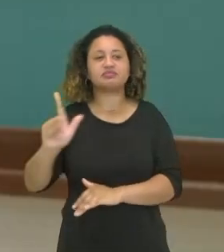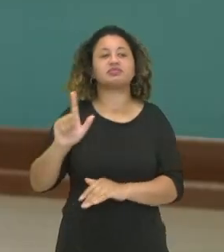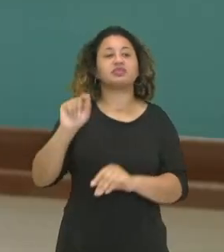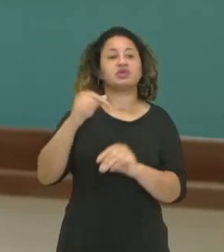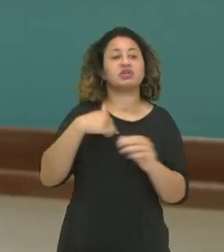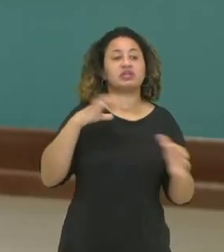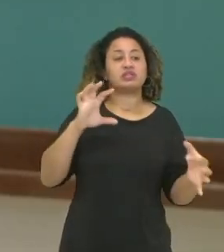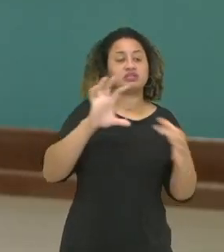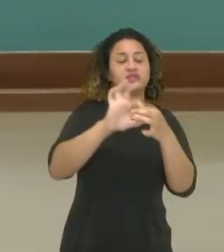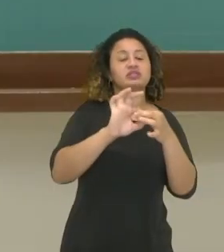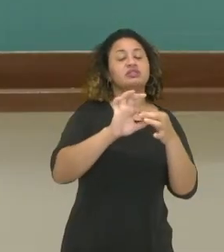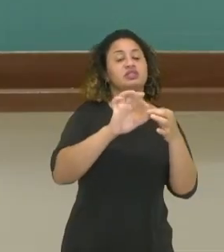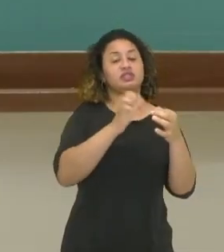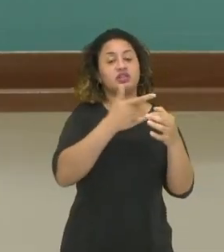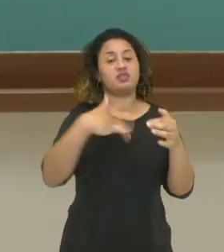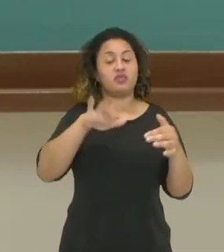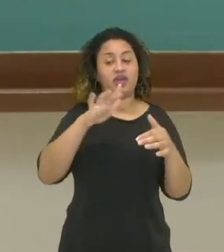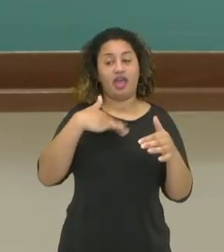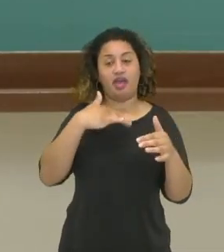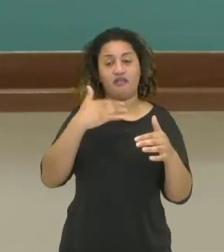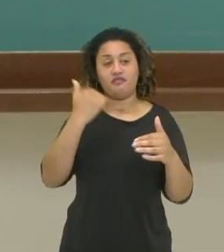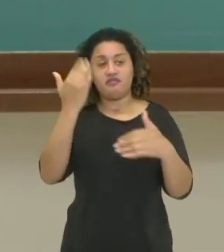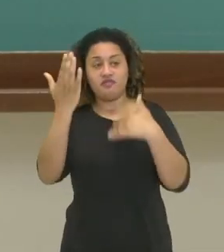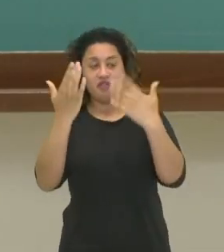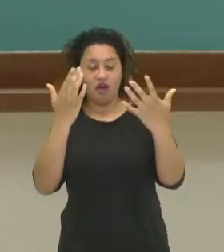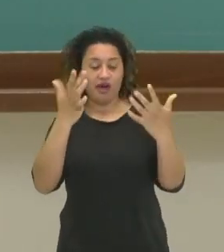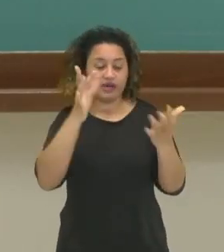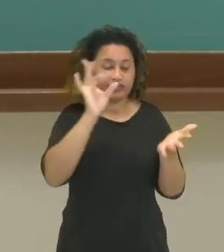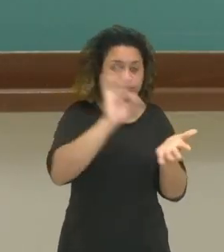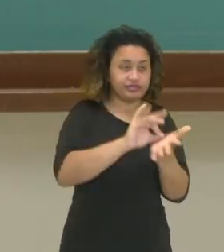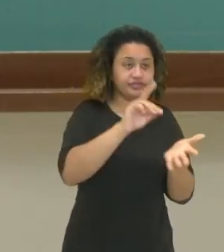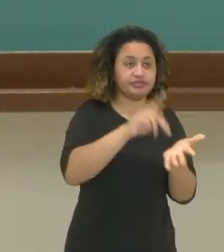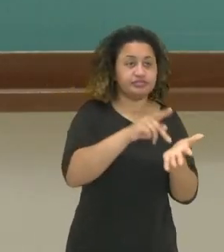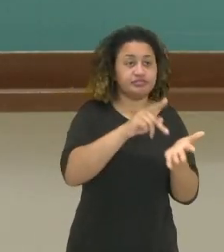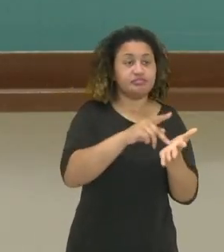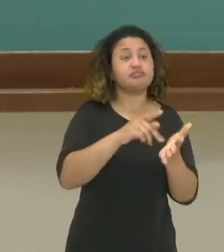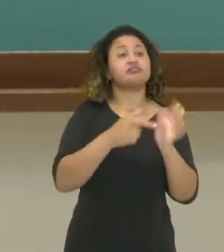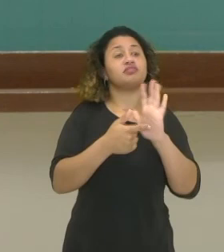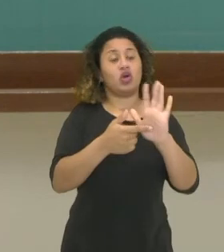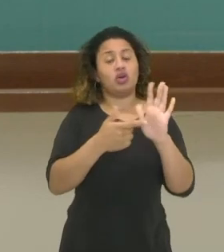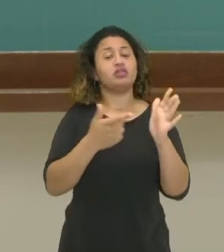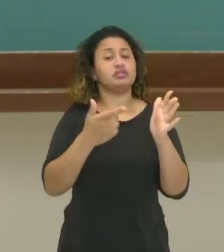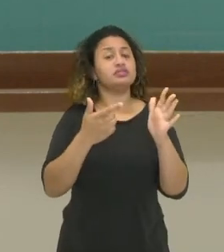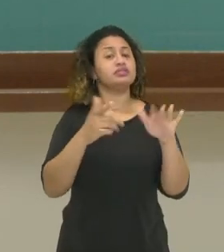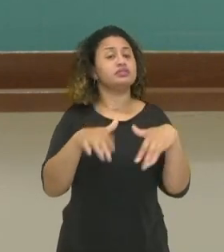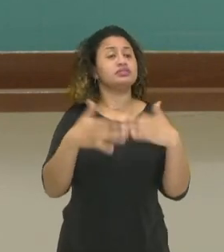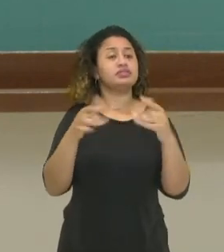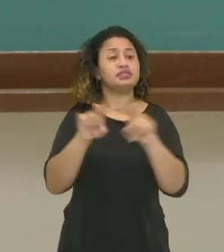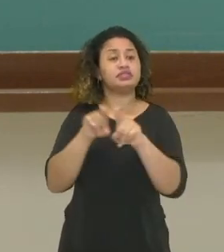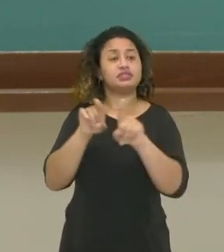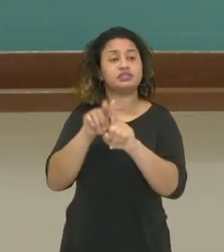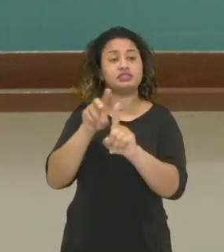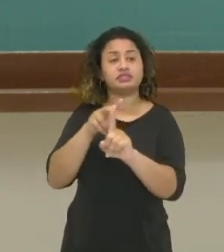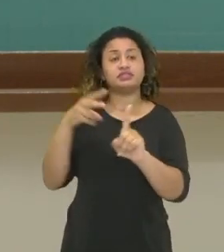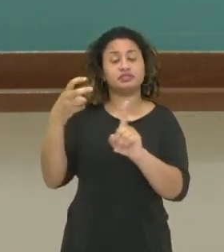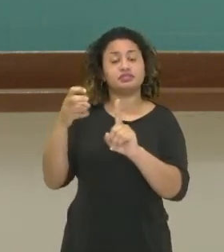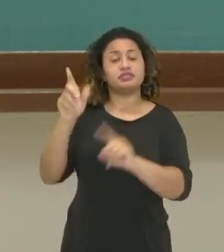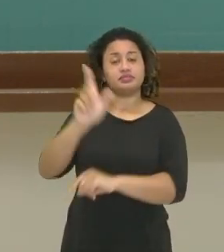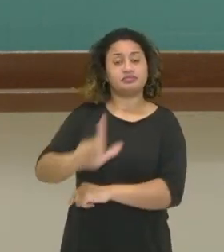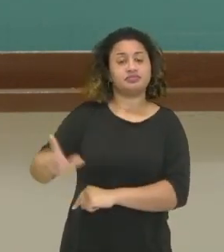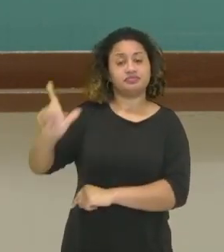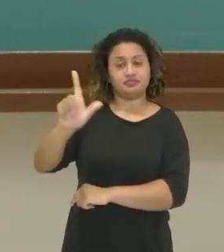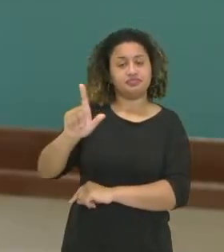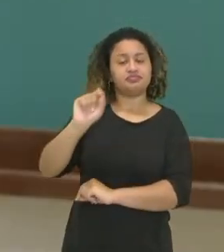o mundo espiritual e o mundo real aparece então no impressionismo literário.